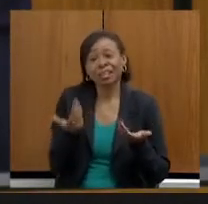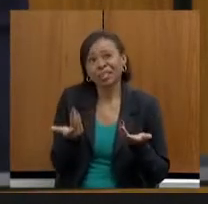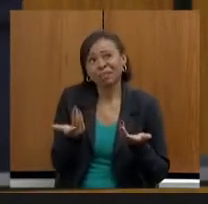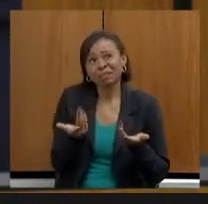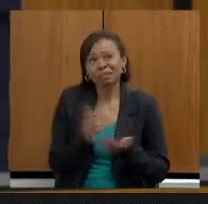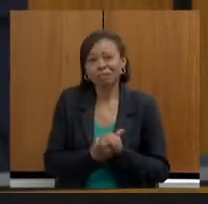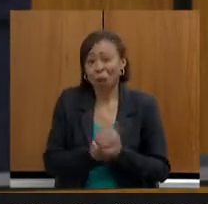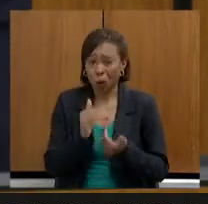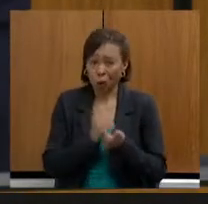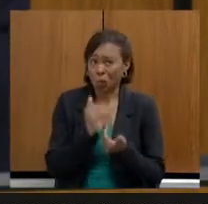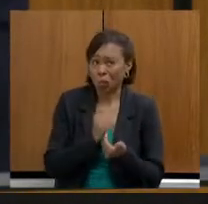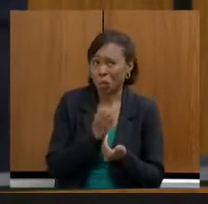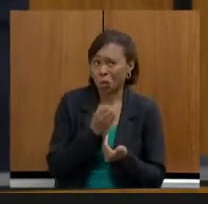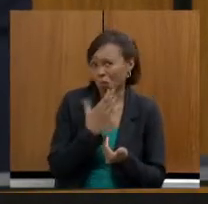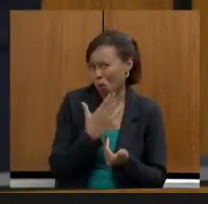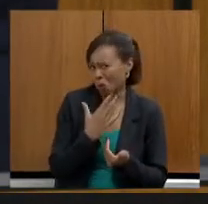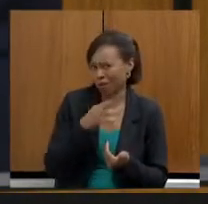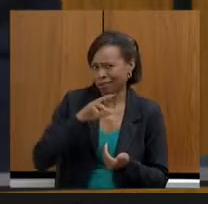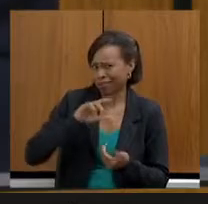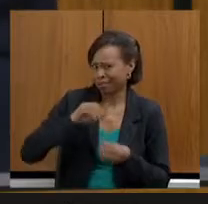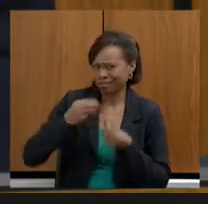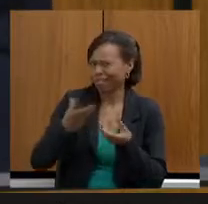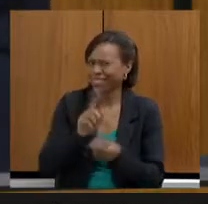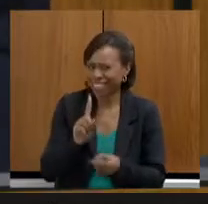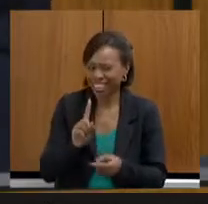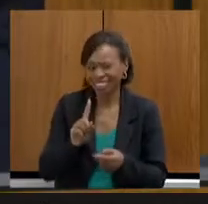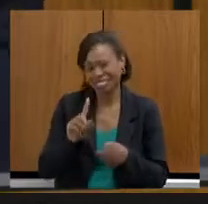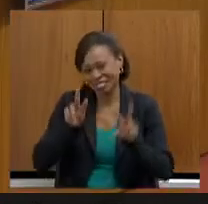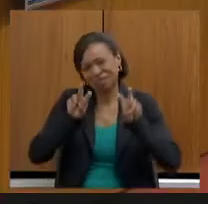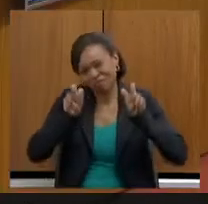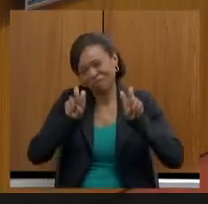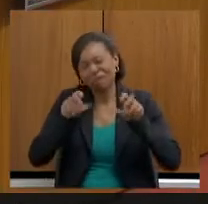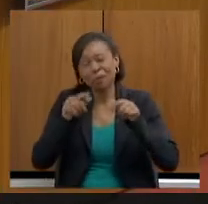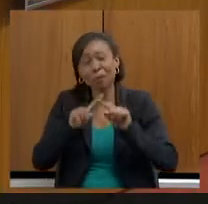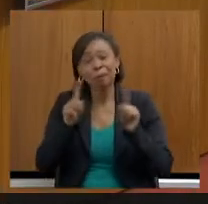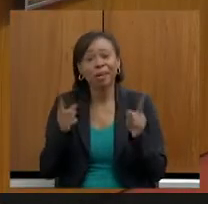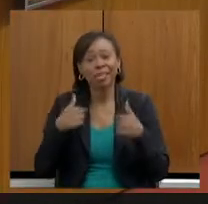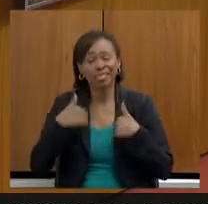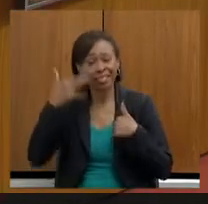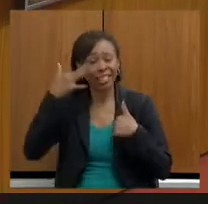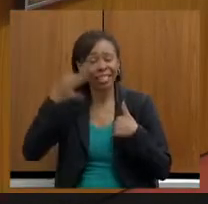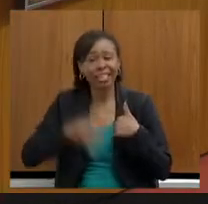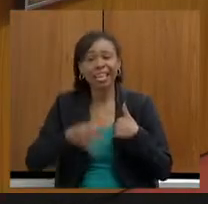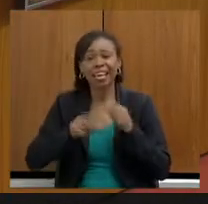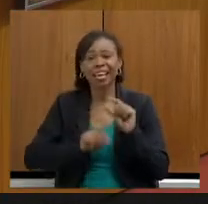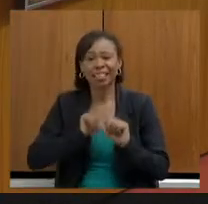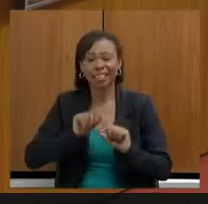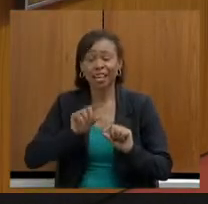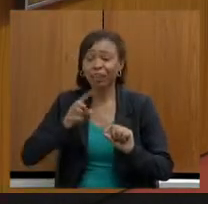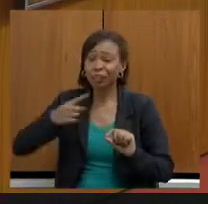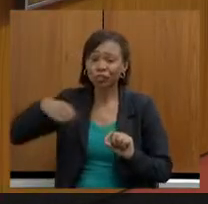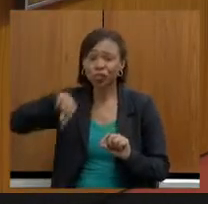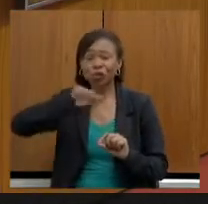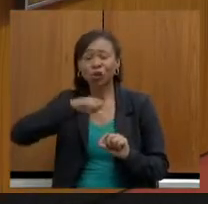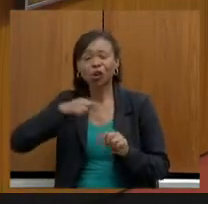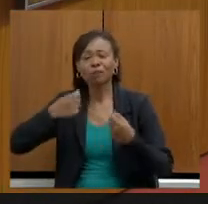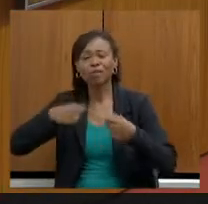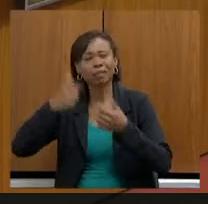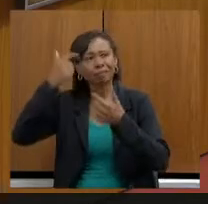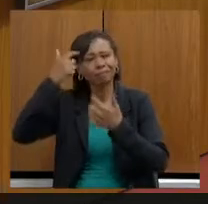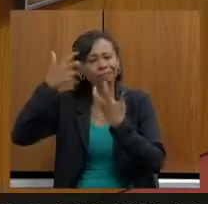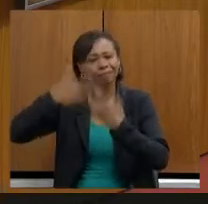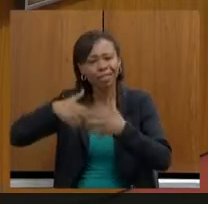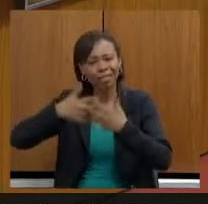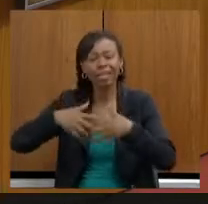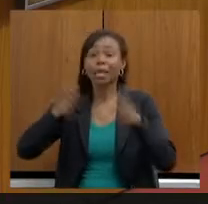Conselho fosse bom a gente não dava mas eu tenho certeza que que que para todos nós refletimos